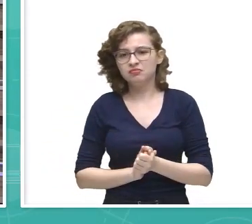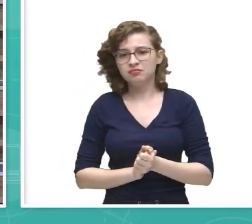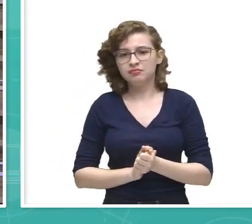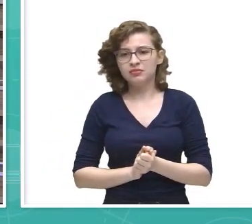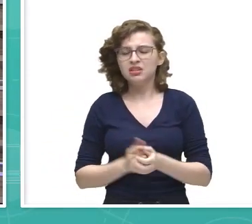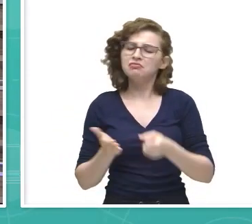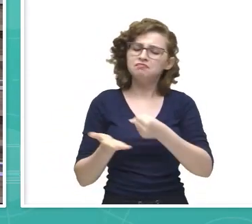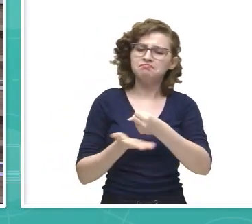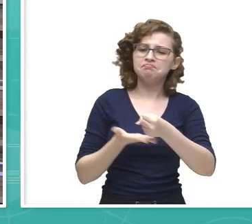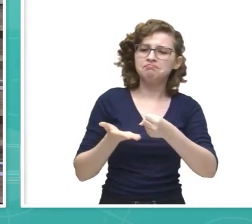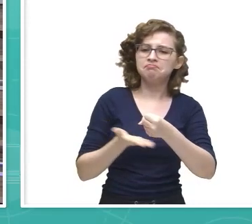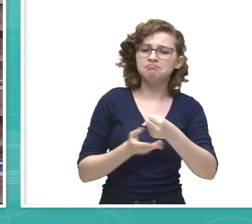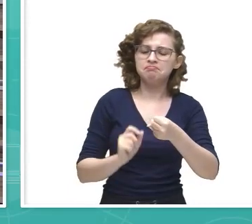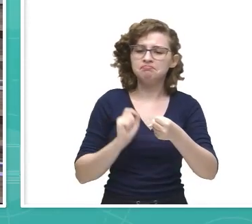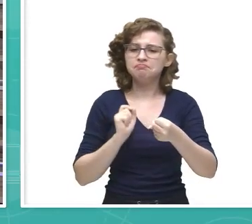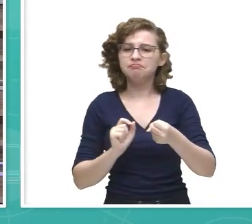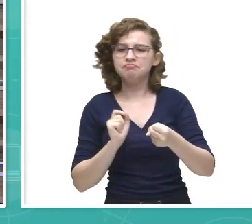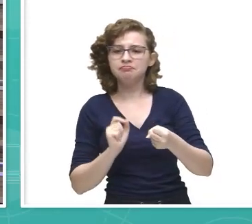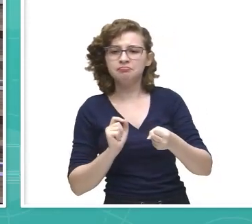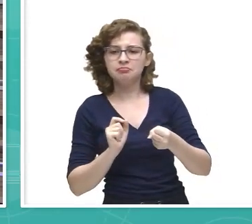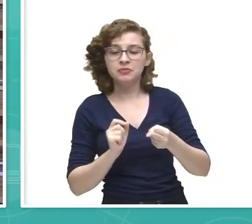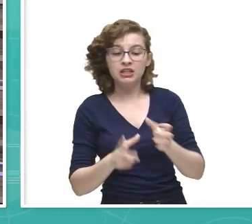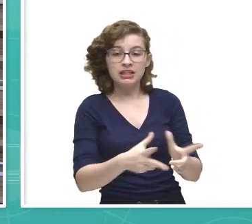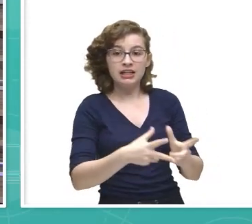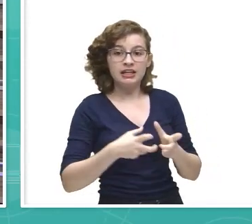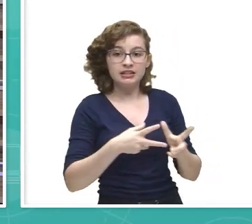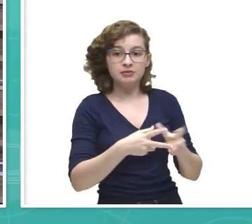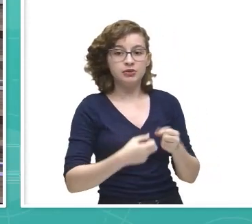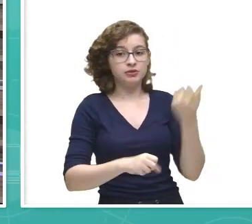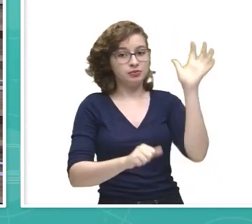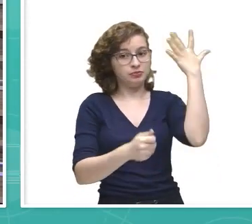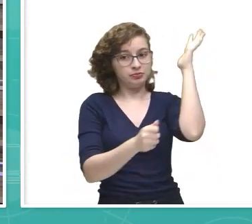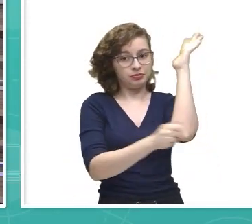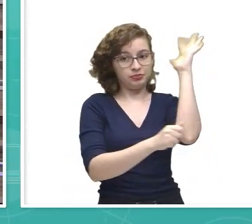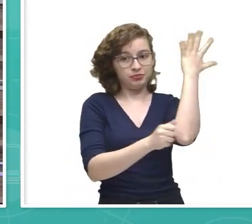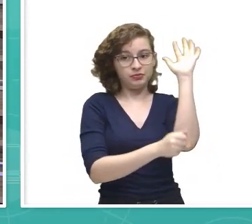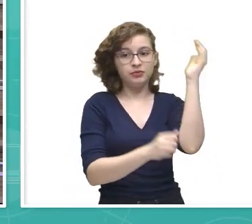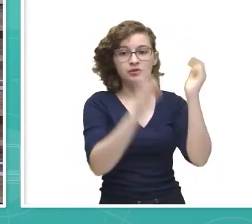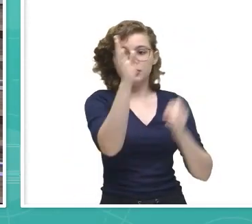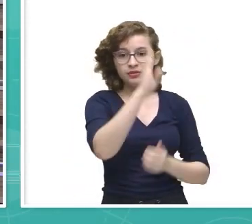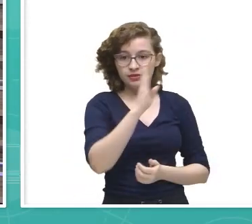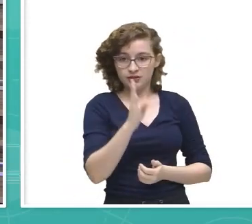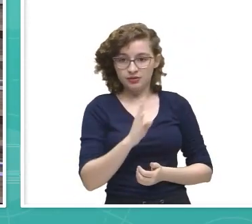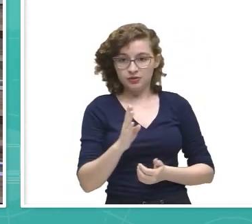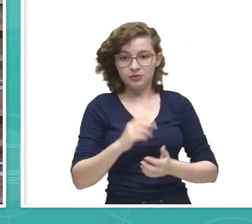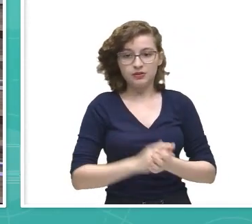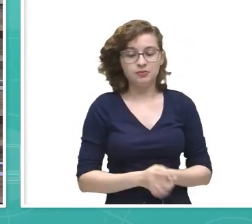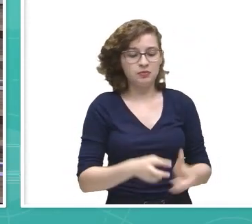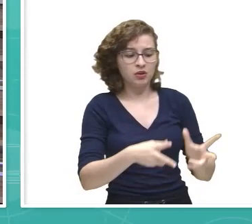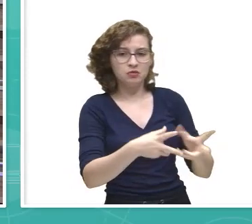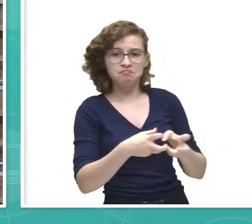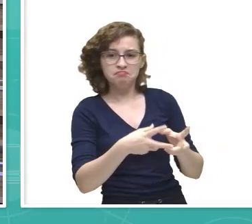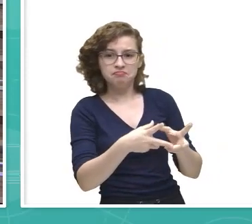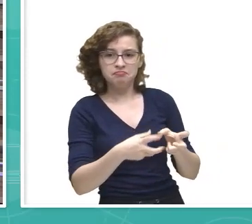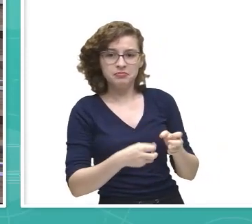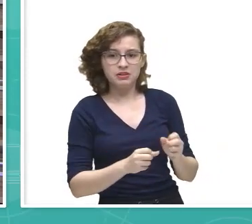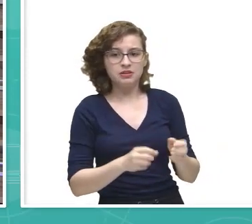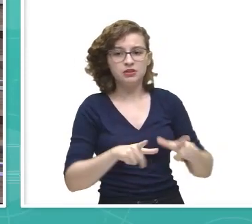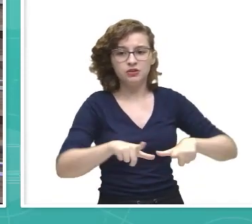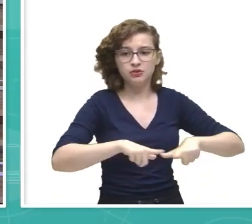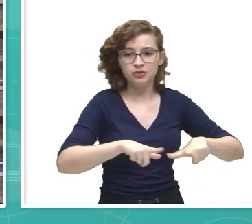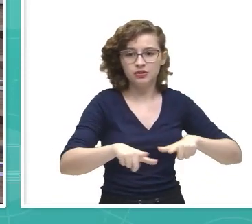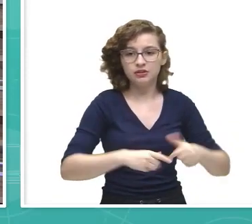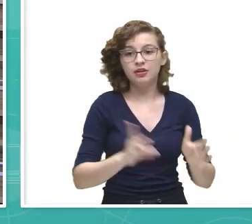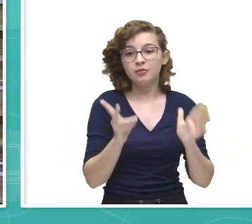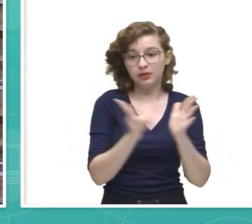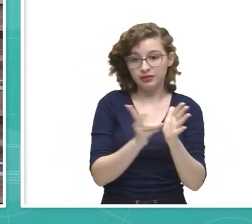baseou-se, basicamente sobre a exploração do pau-brasil, explorando a mão de obra indígena. Vamos lá para a nossa